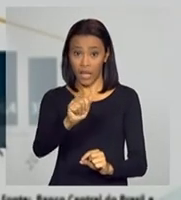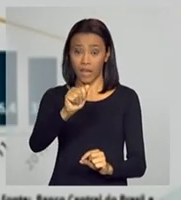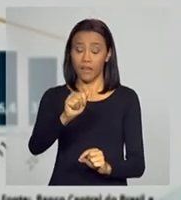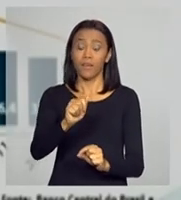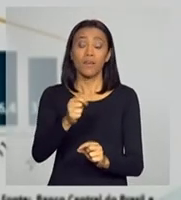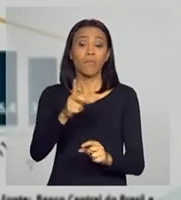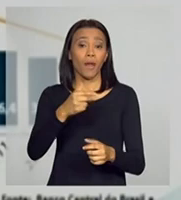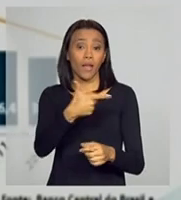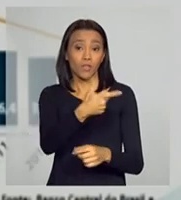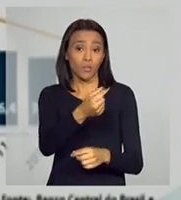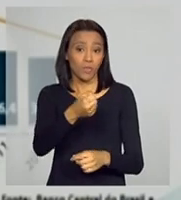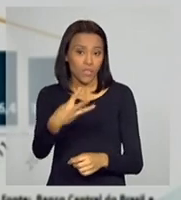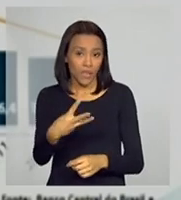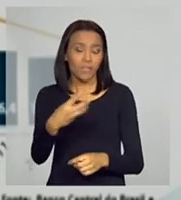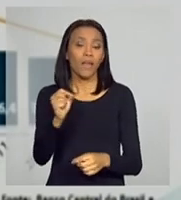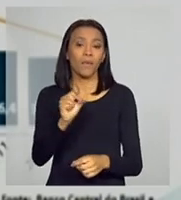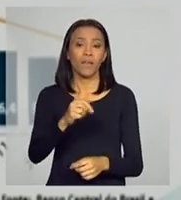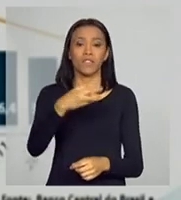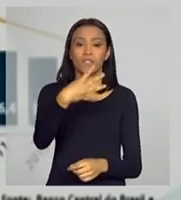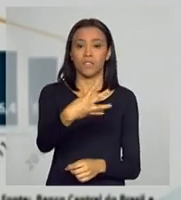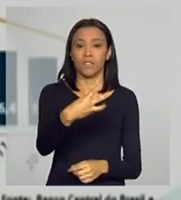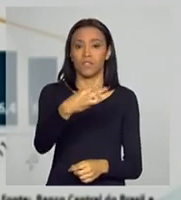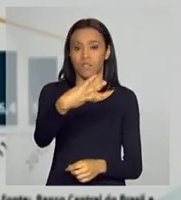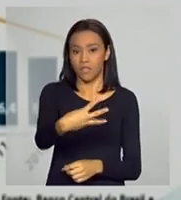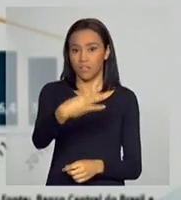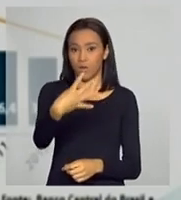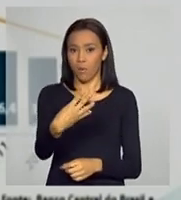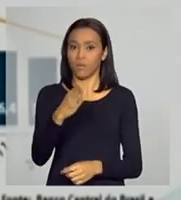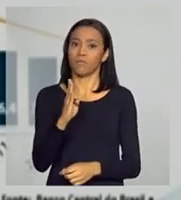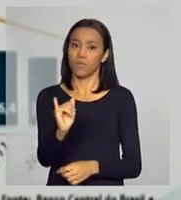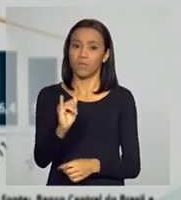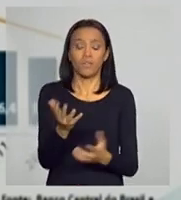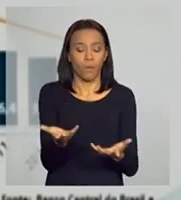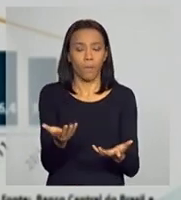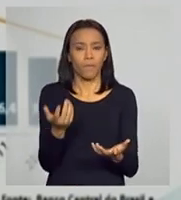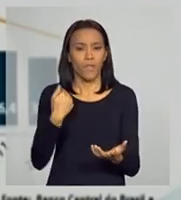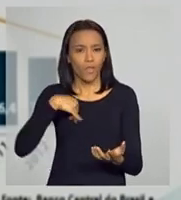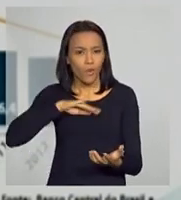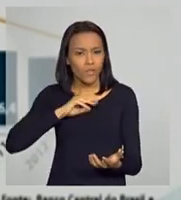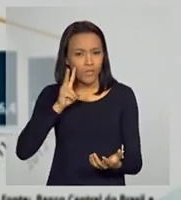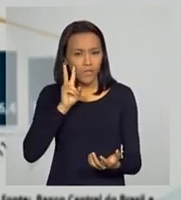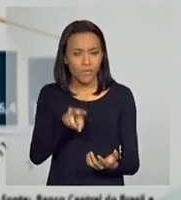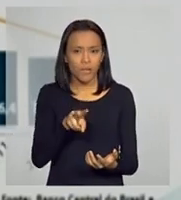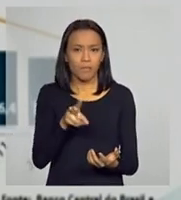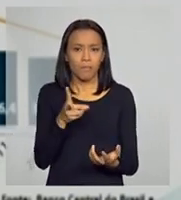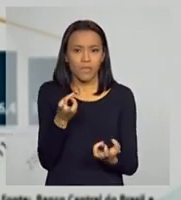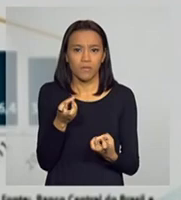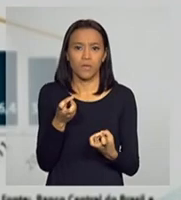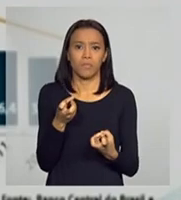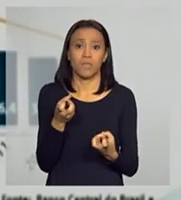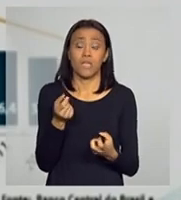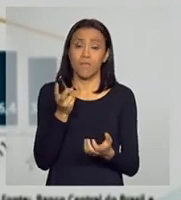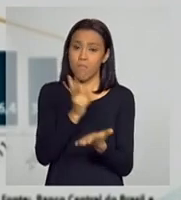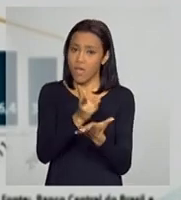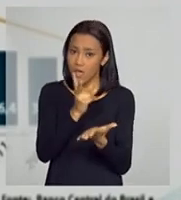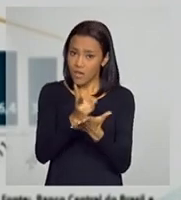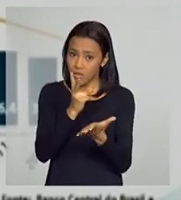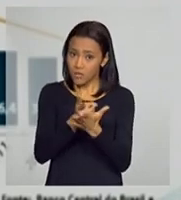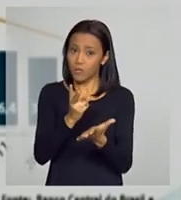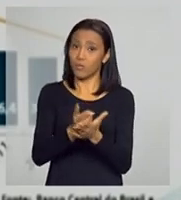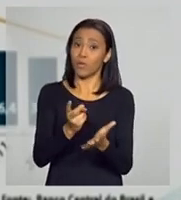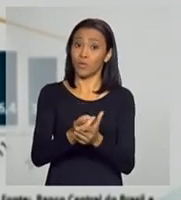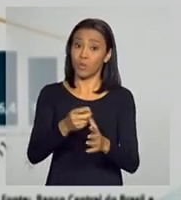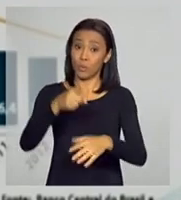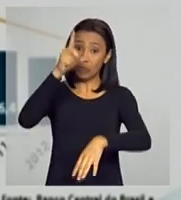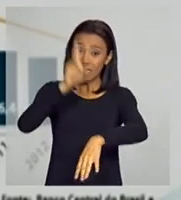para 2013 é de 34 milhões portanto de crescendo ao longo do tempo mesmo num período de